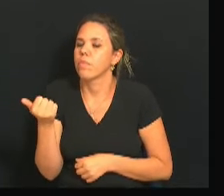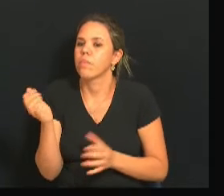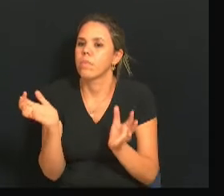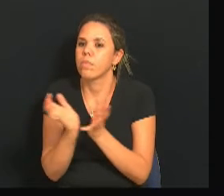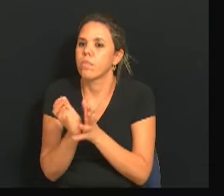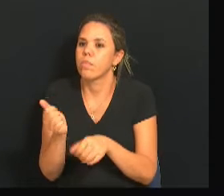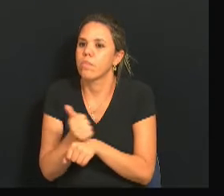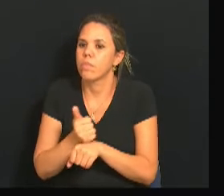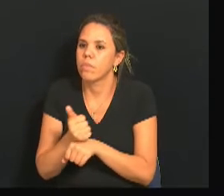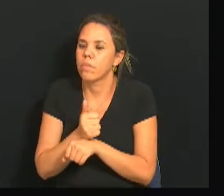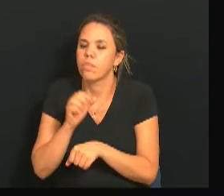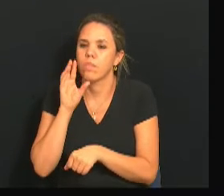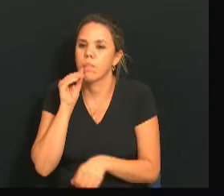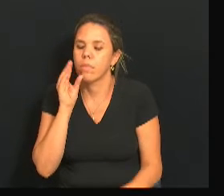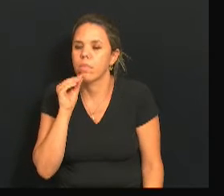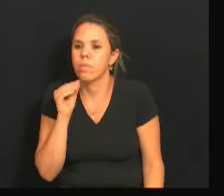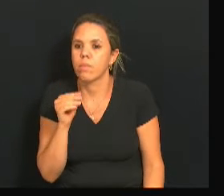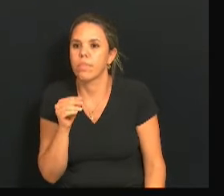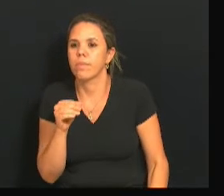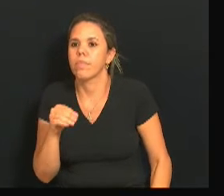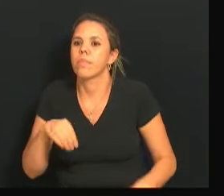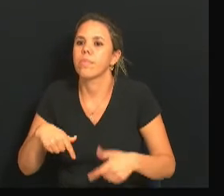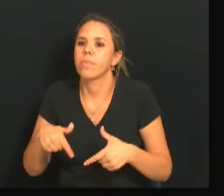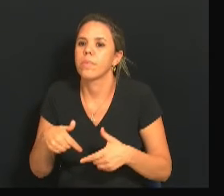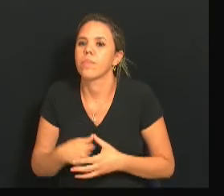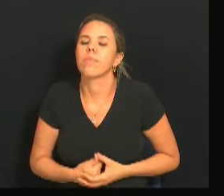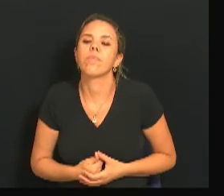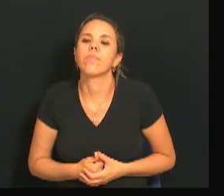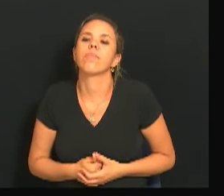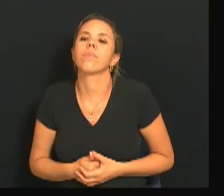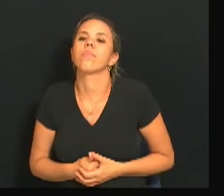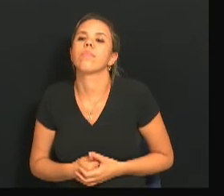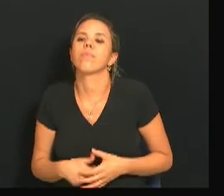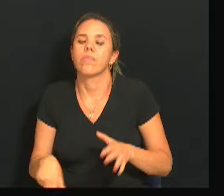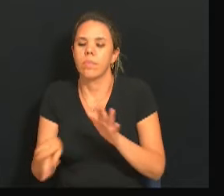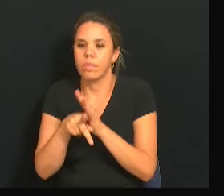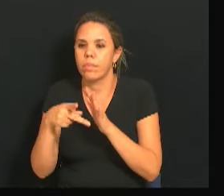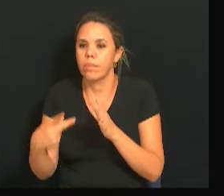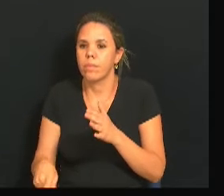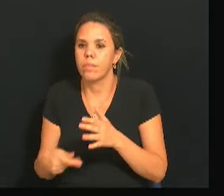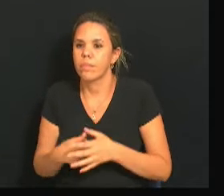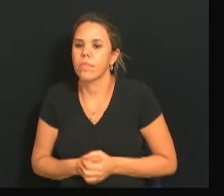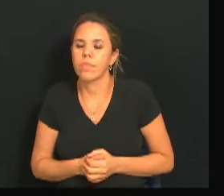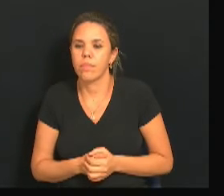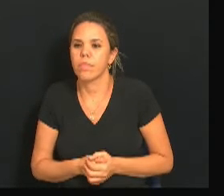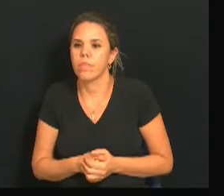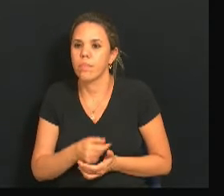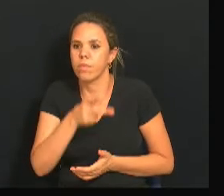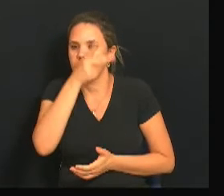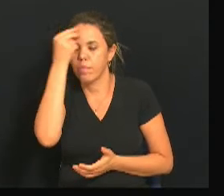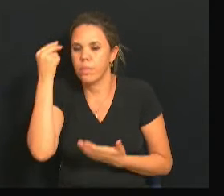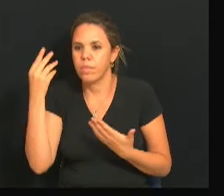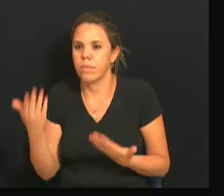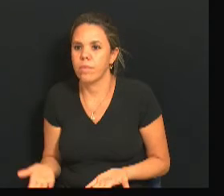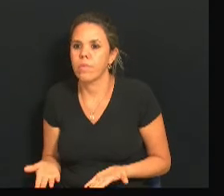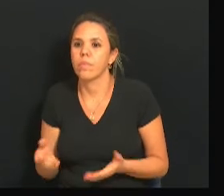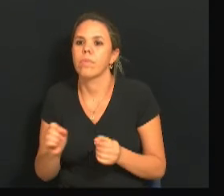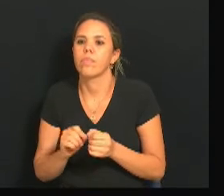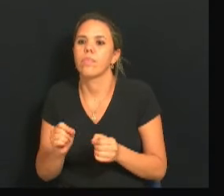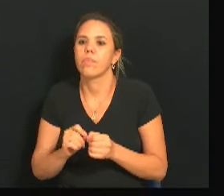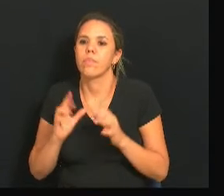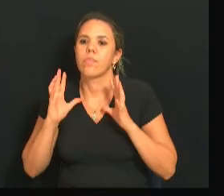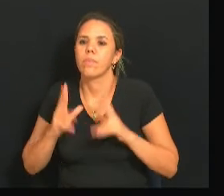de funcionários, de trabalhadores da própria prefeitura que vão fazer a